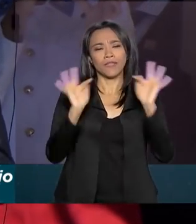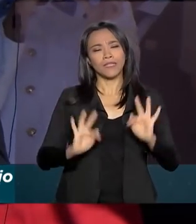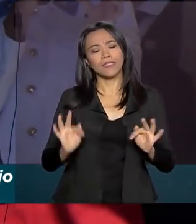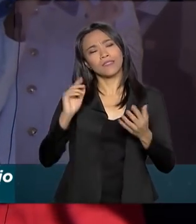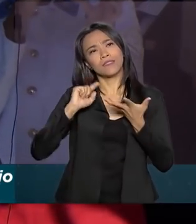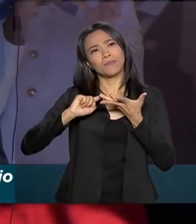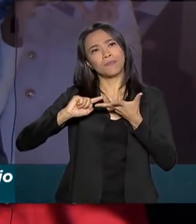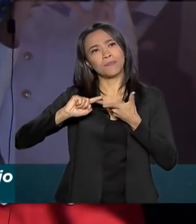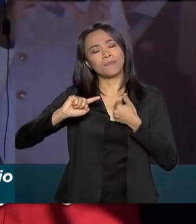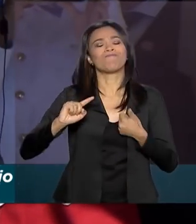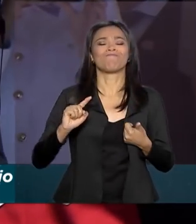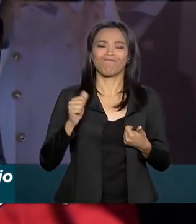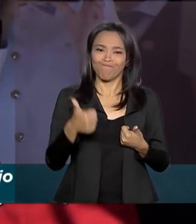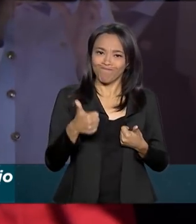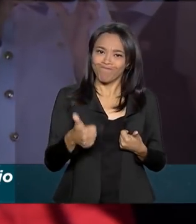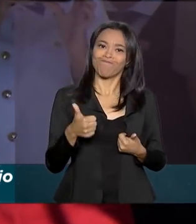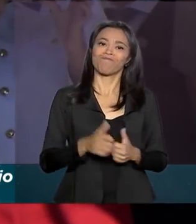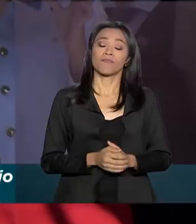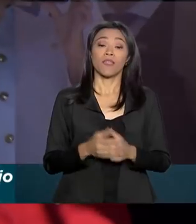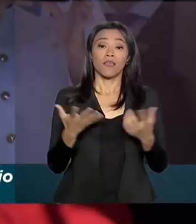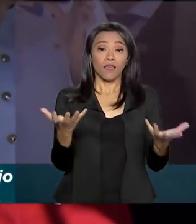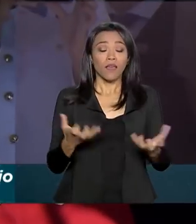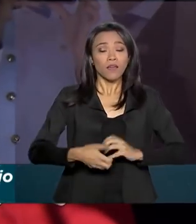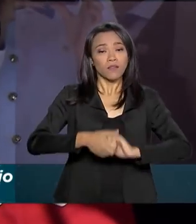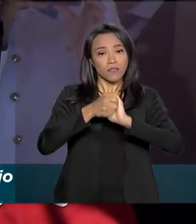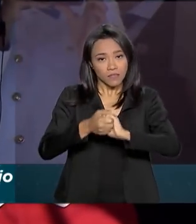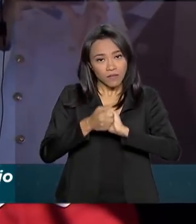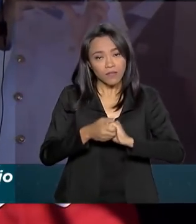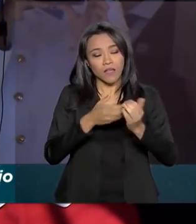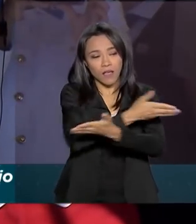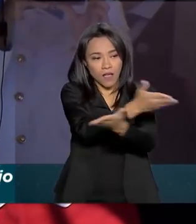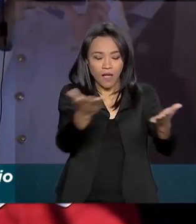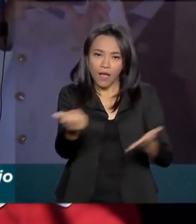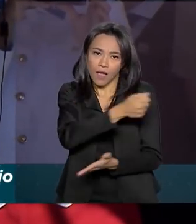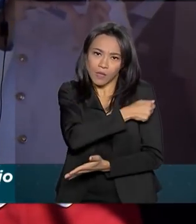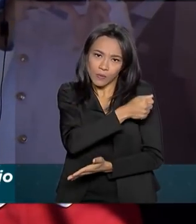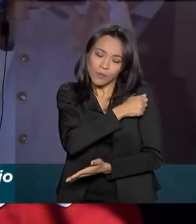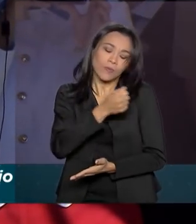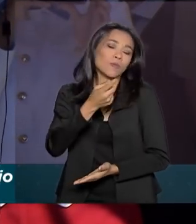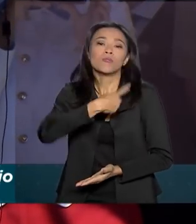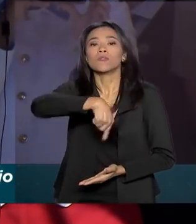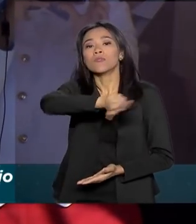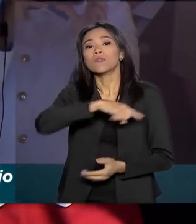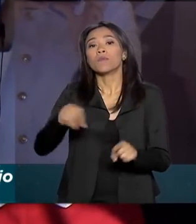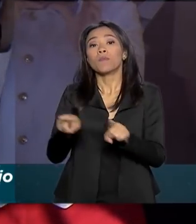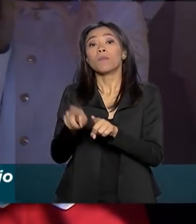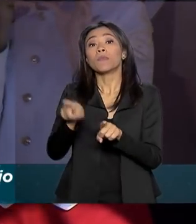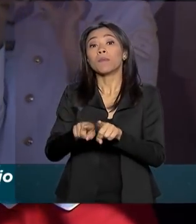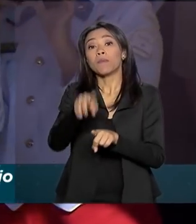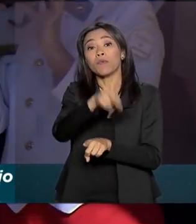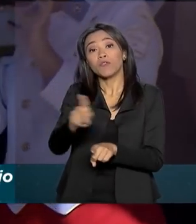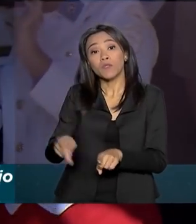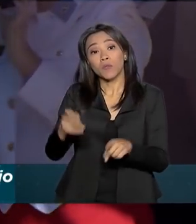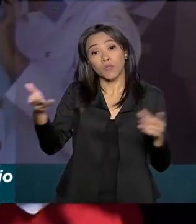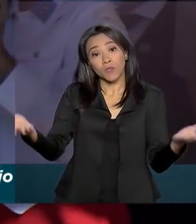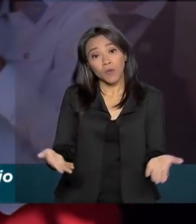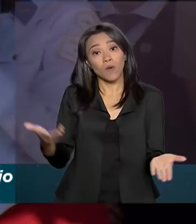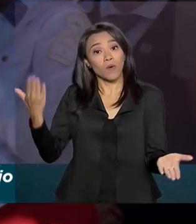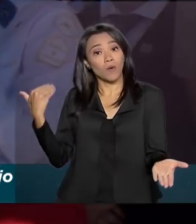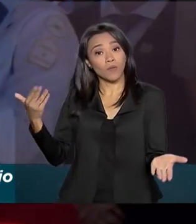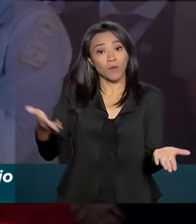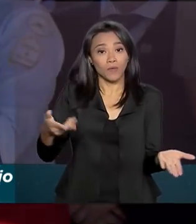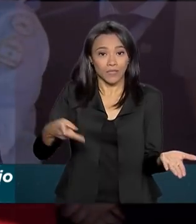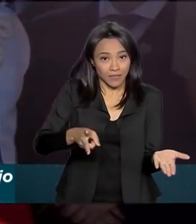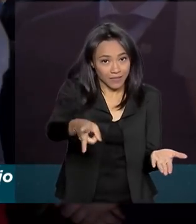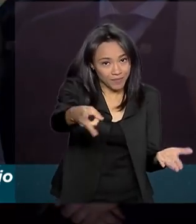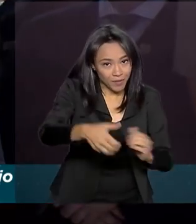queremos saudar seus eternos alunos professores e demais profissionais de ontem hoje e sempre o que